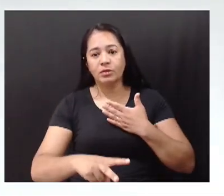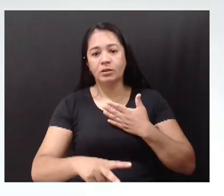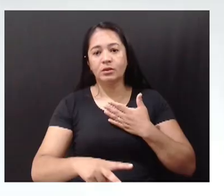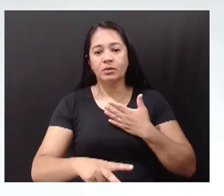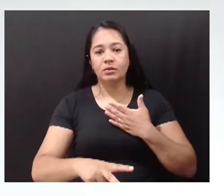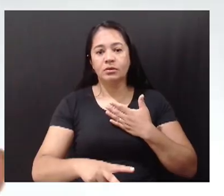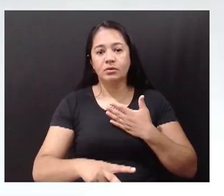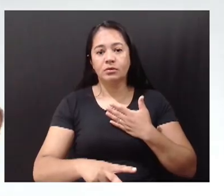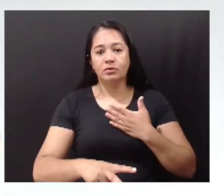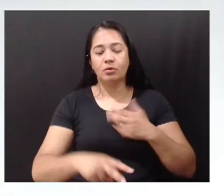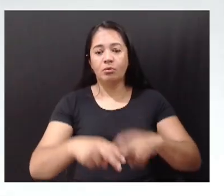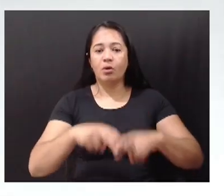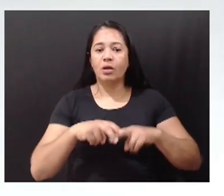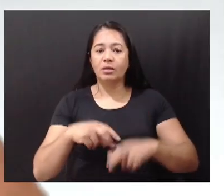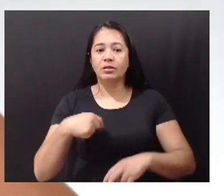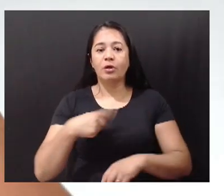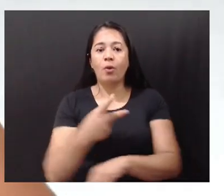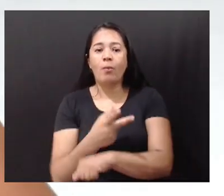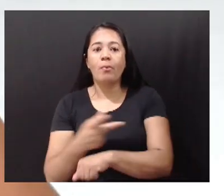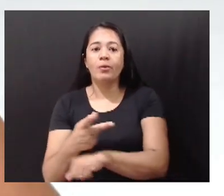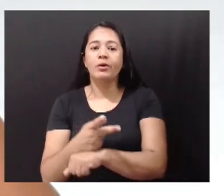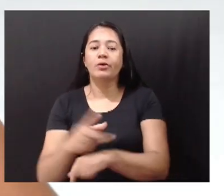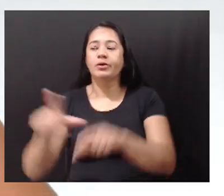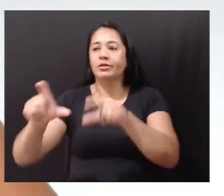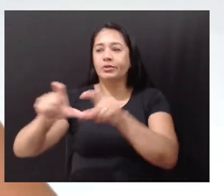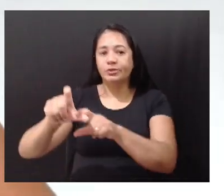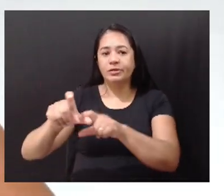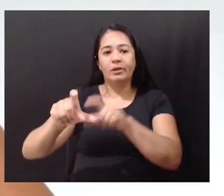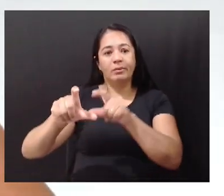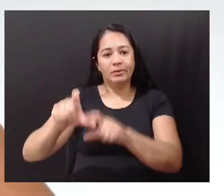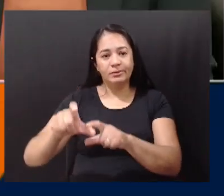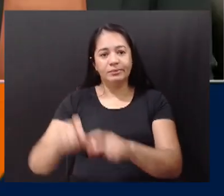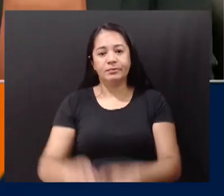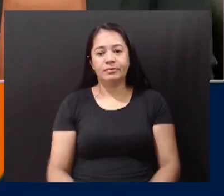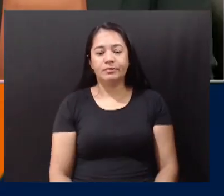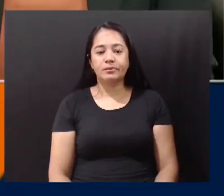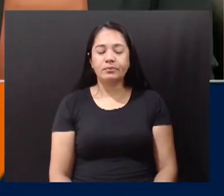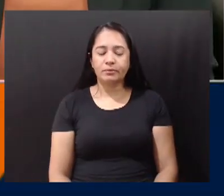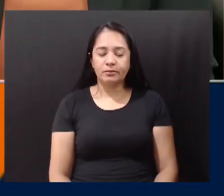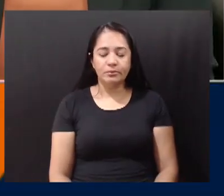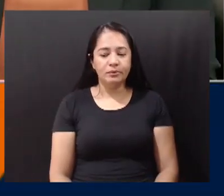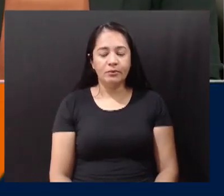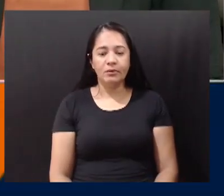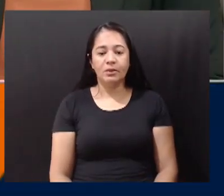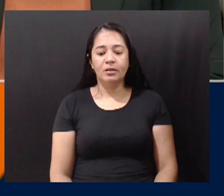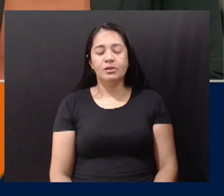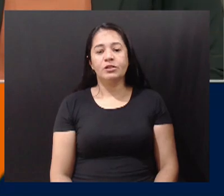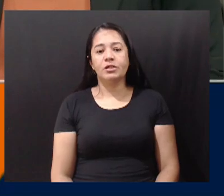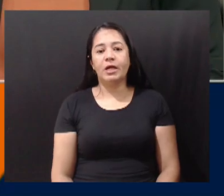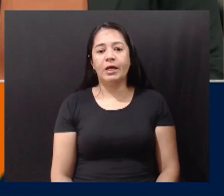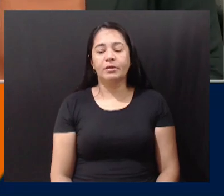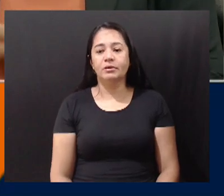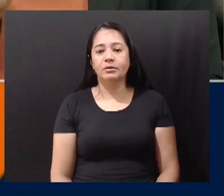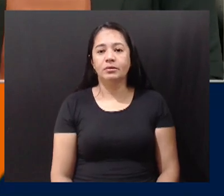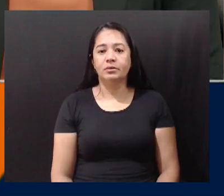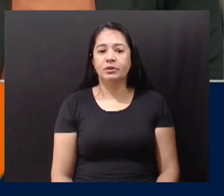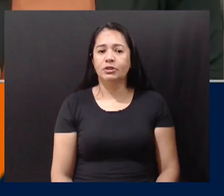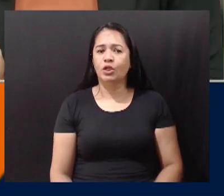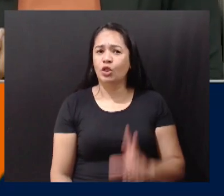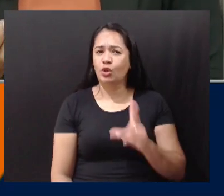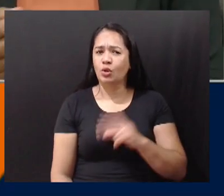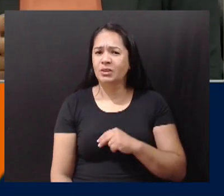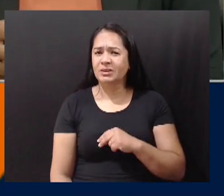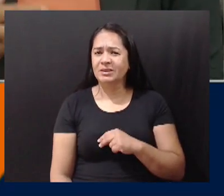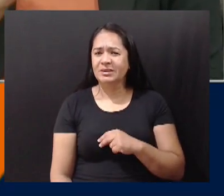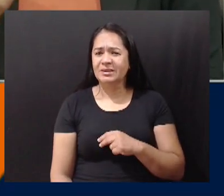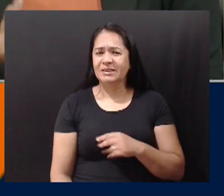refúgio que eu vou buscando de dependência das telas. Uau, é uma camada complexa de